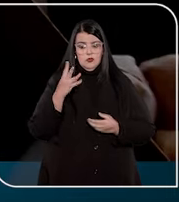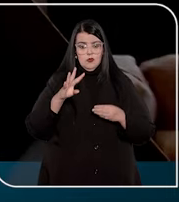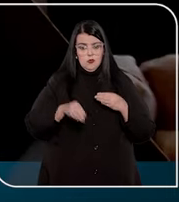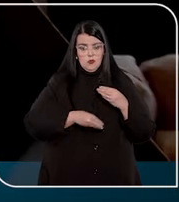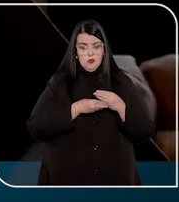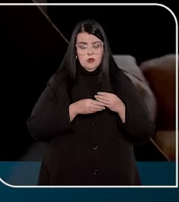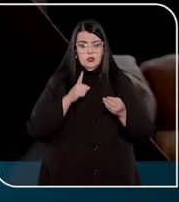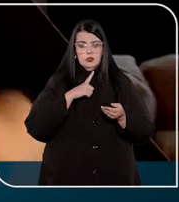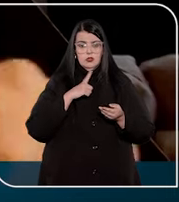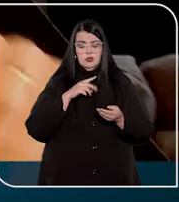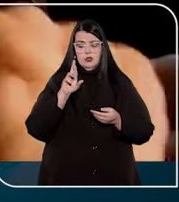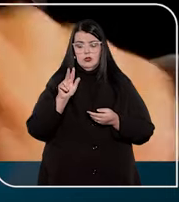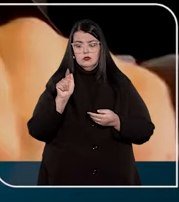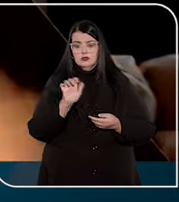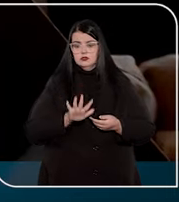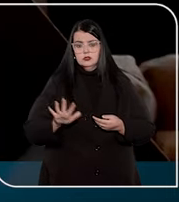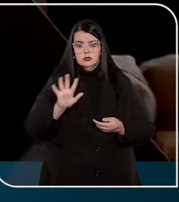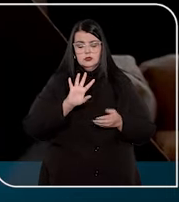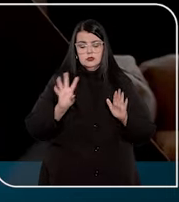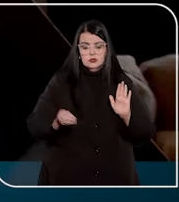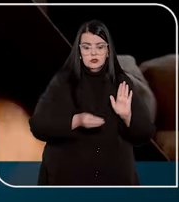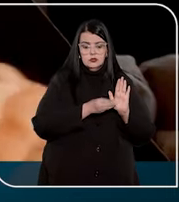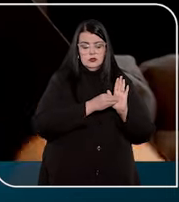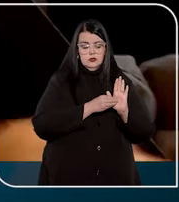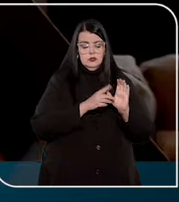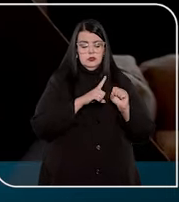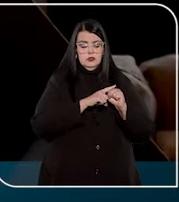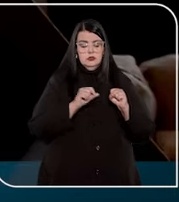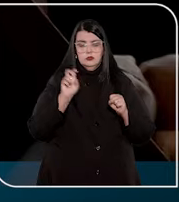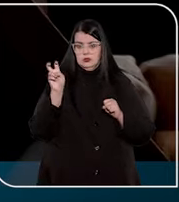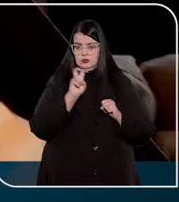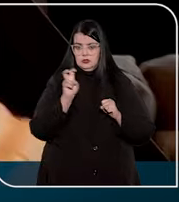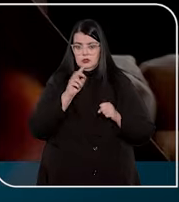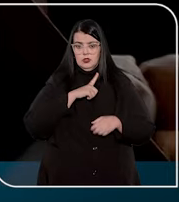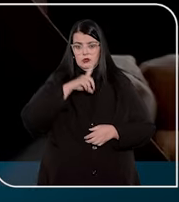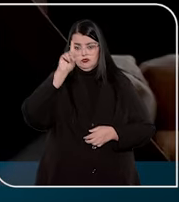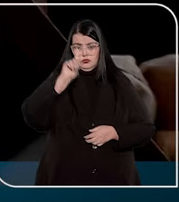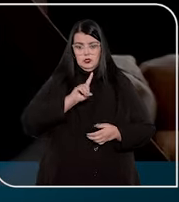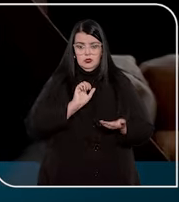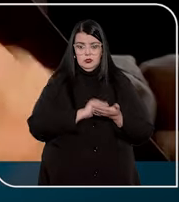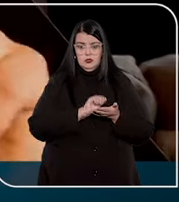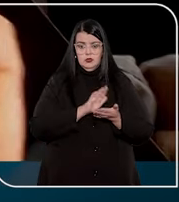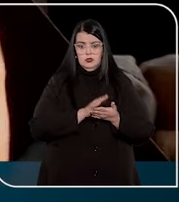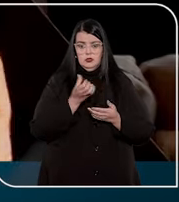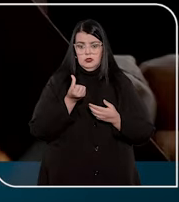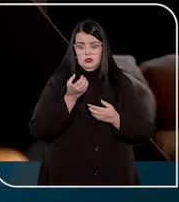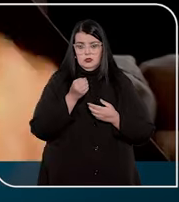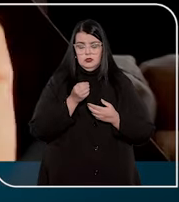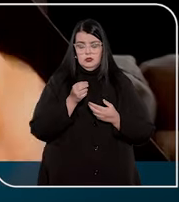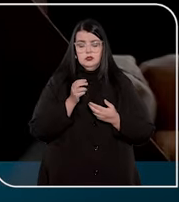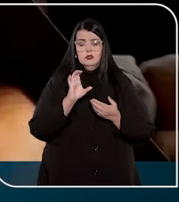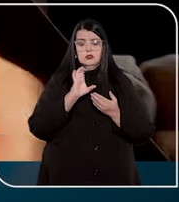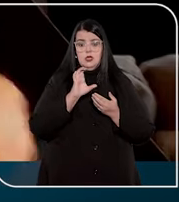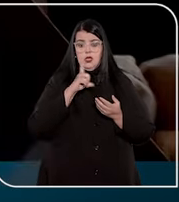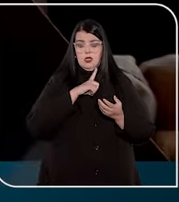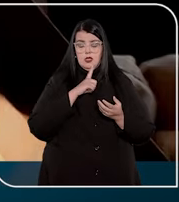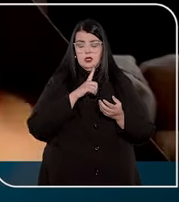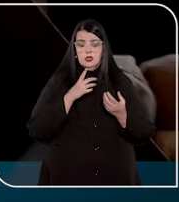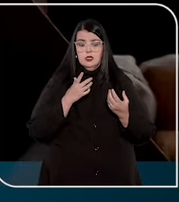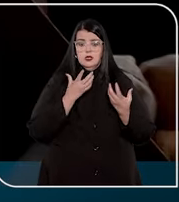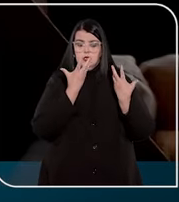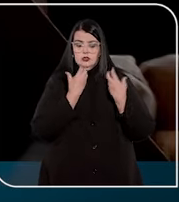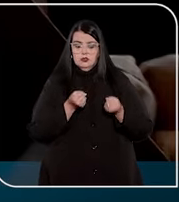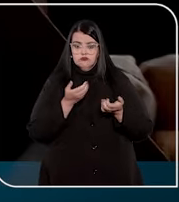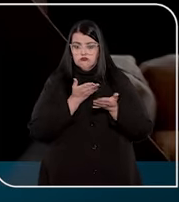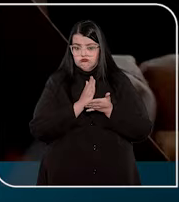inseriu o Instituto da Repercussão Geral, colocou lá no artigo 5º um direito fundamental no inciso 78, que é: a todos é garantida a